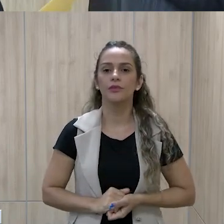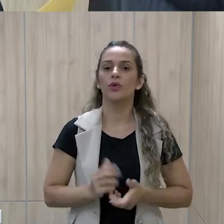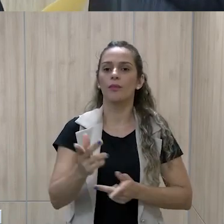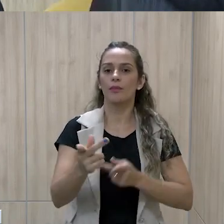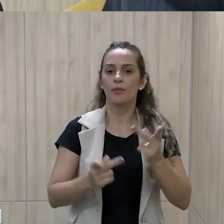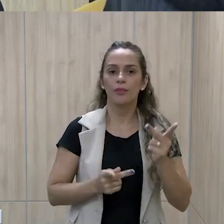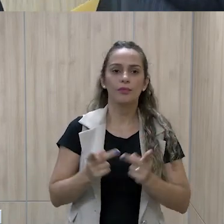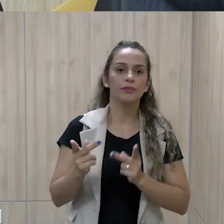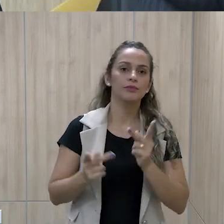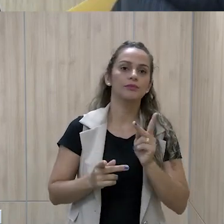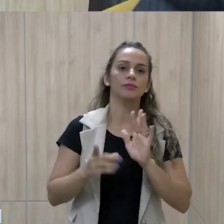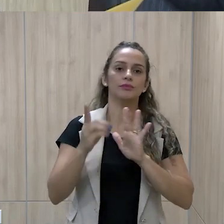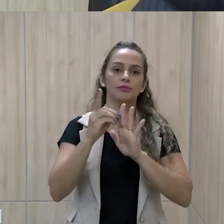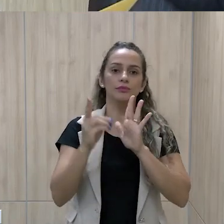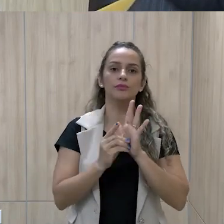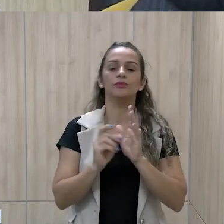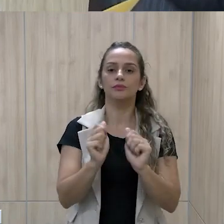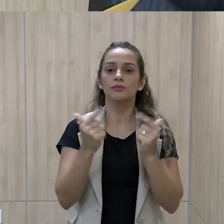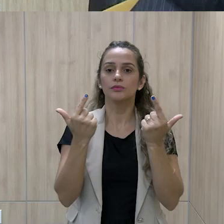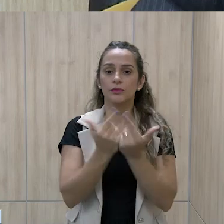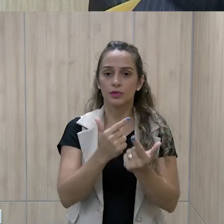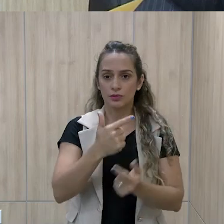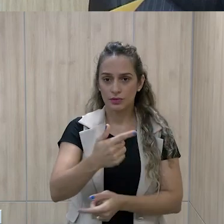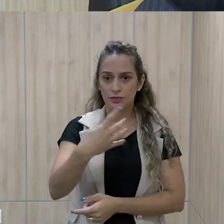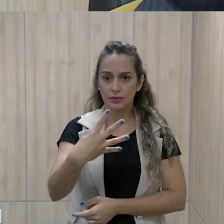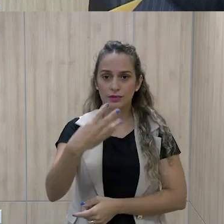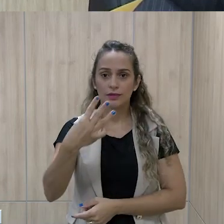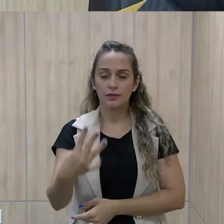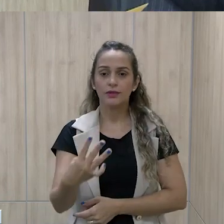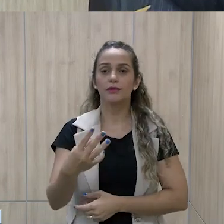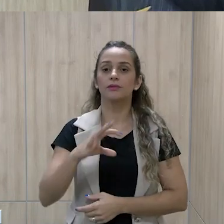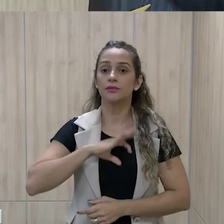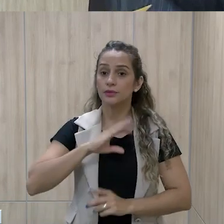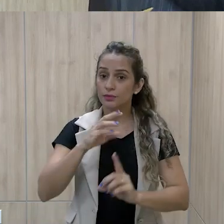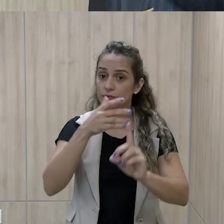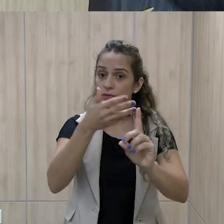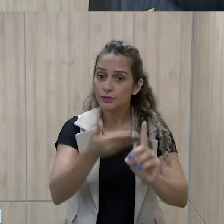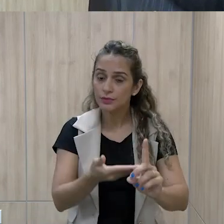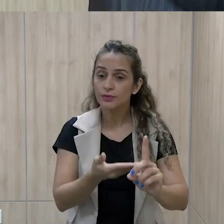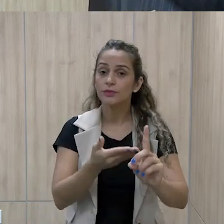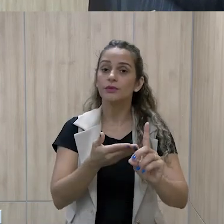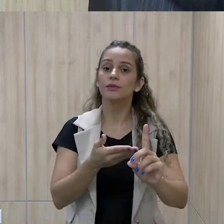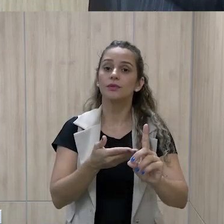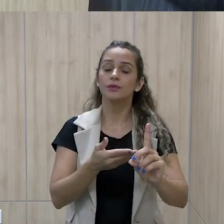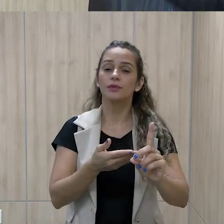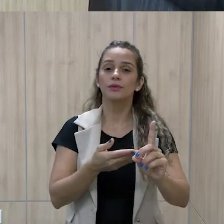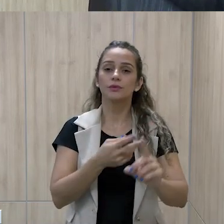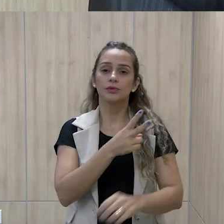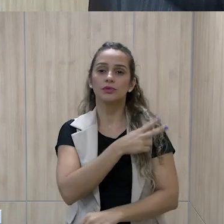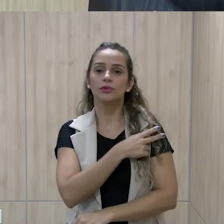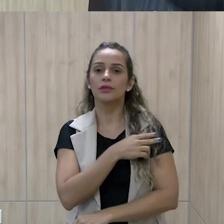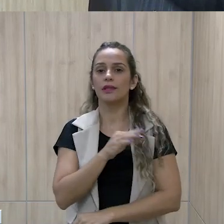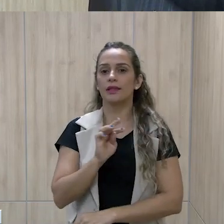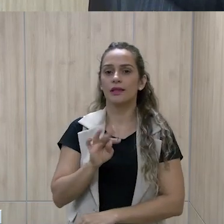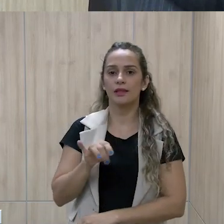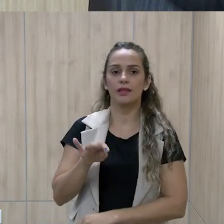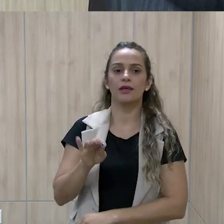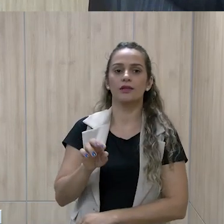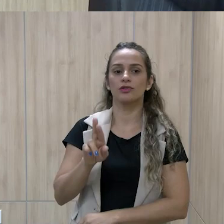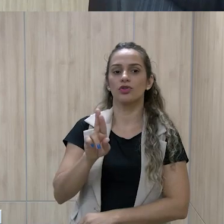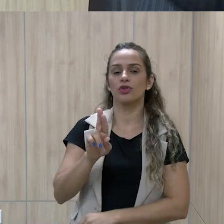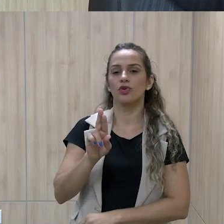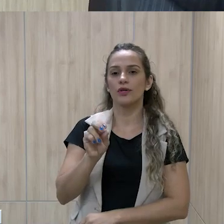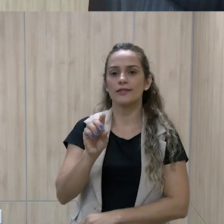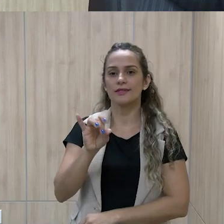projeto legislativo número 243 com a série a medalha do método legislativo a seguir ao segundo